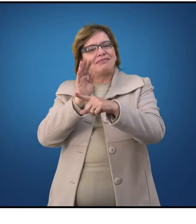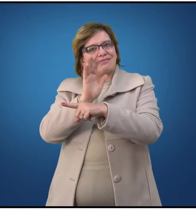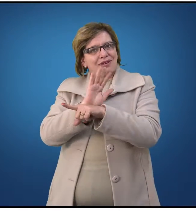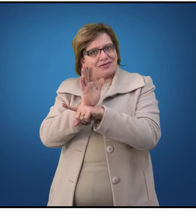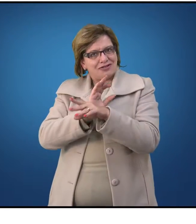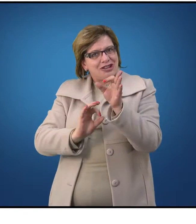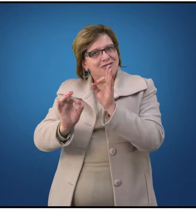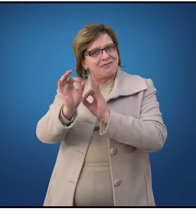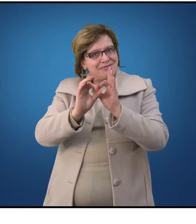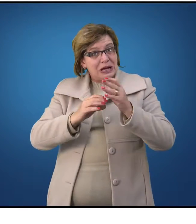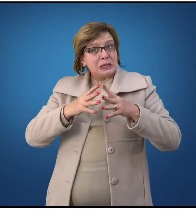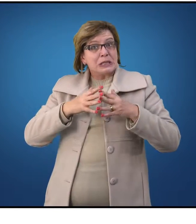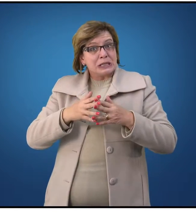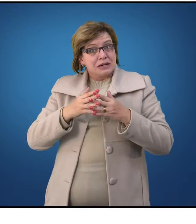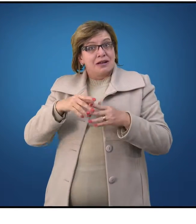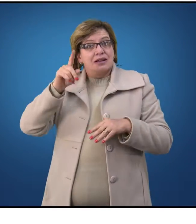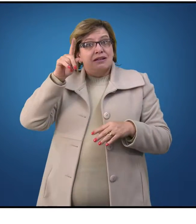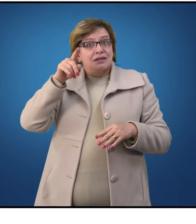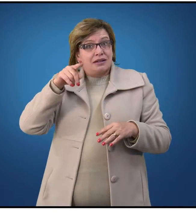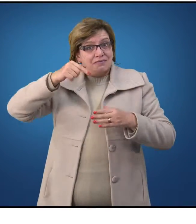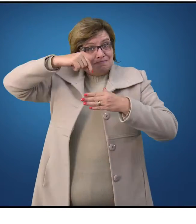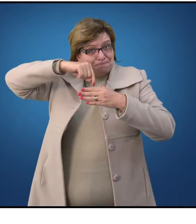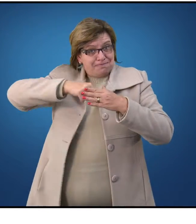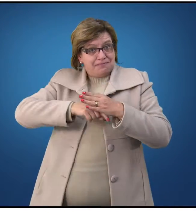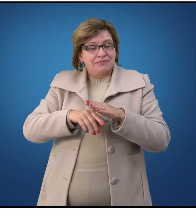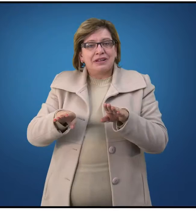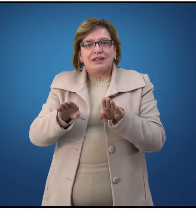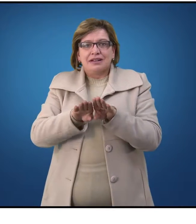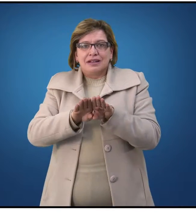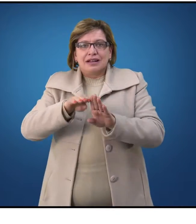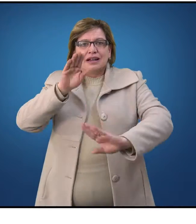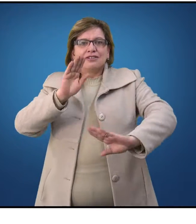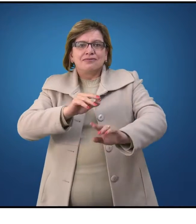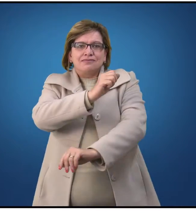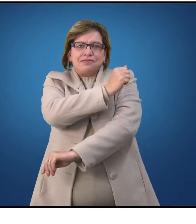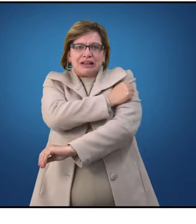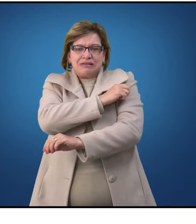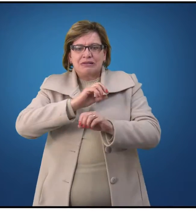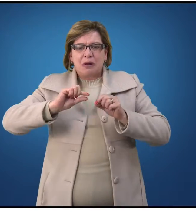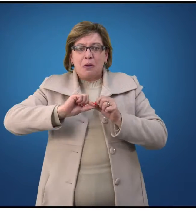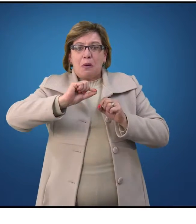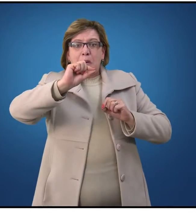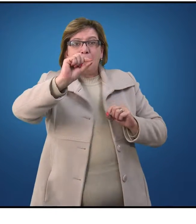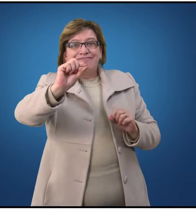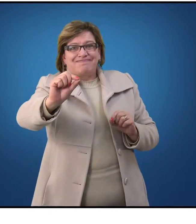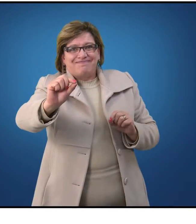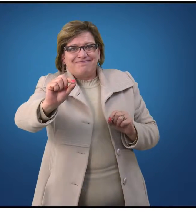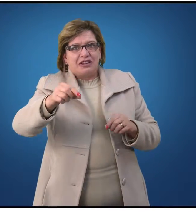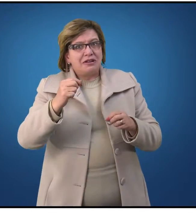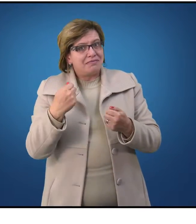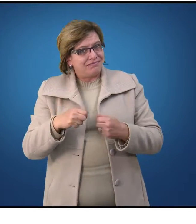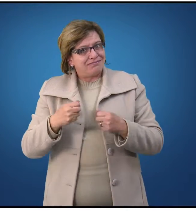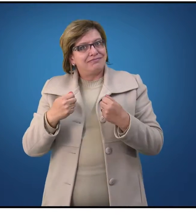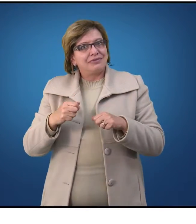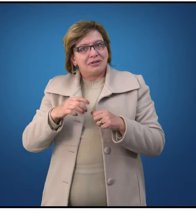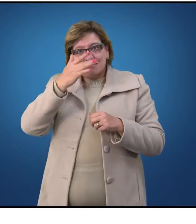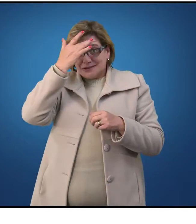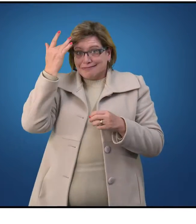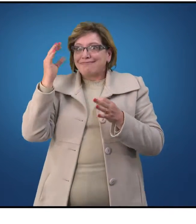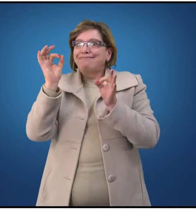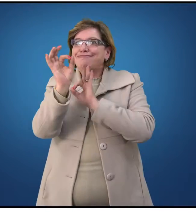complexo, além também do aluno. Para o aluno trabalhar à distância, ele tem que ser uma pessoa